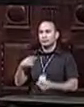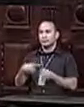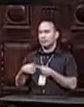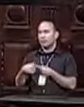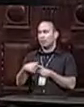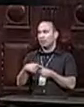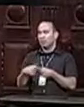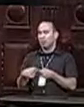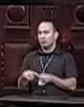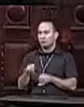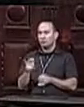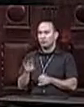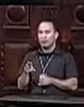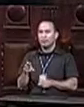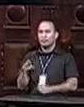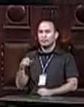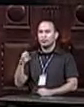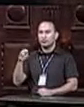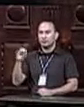estadual. Ora,